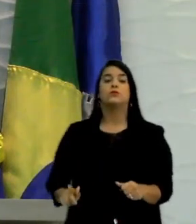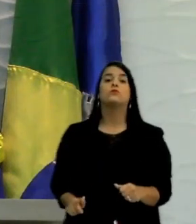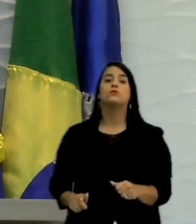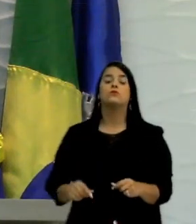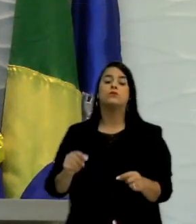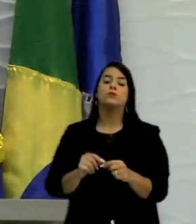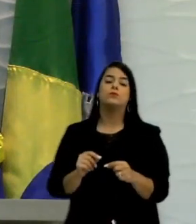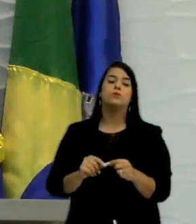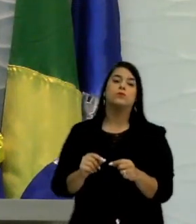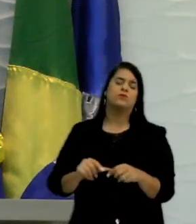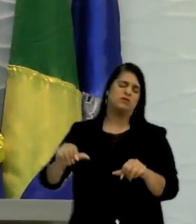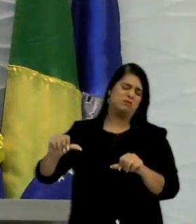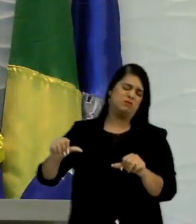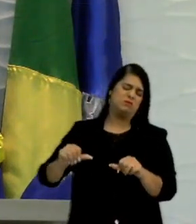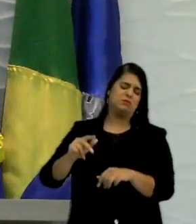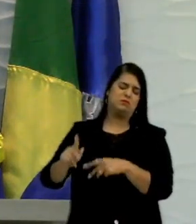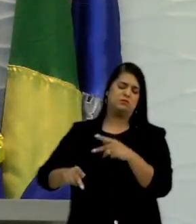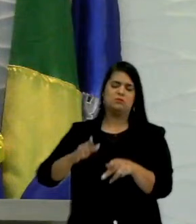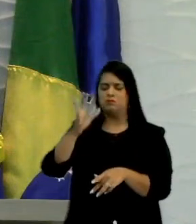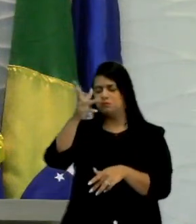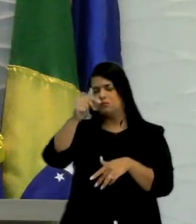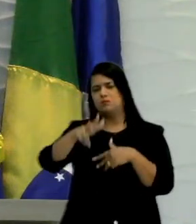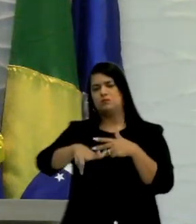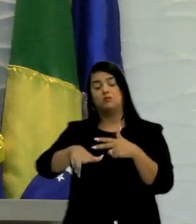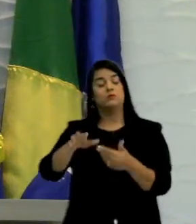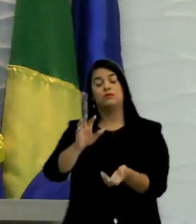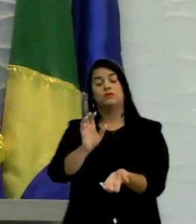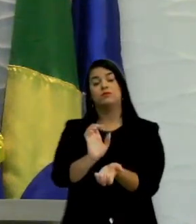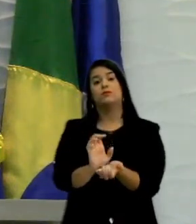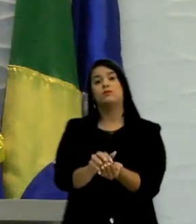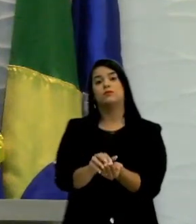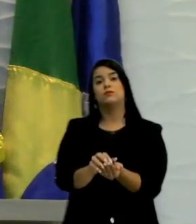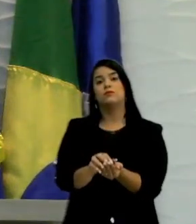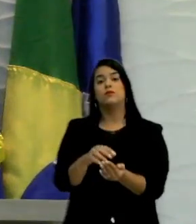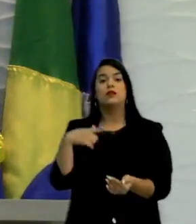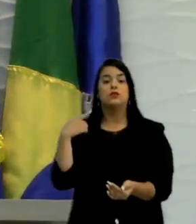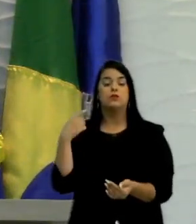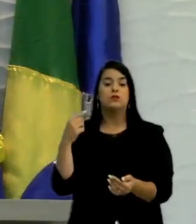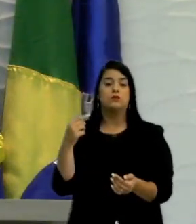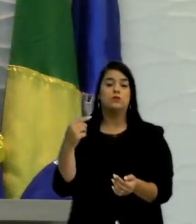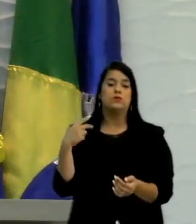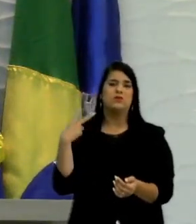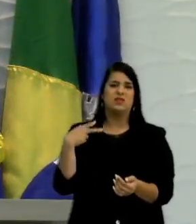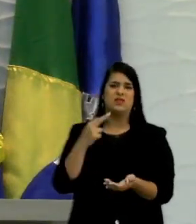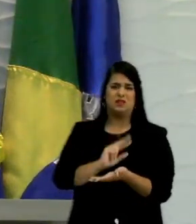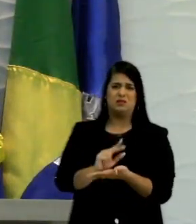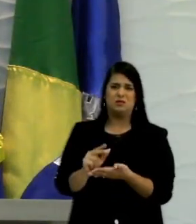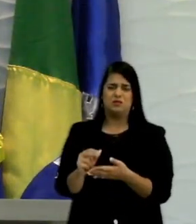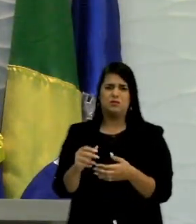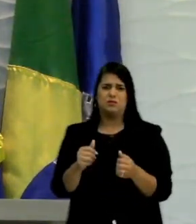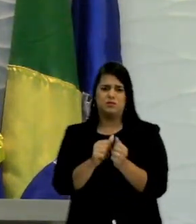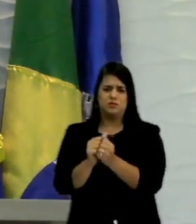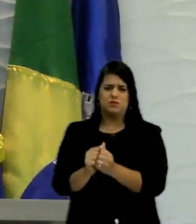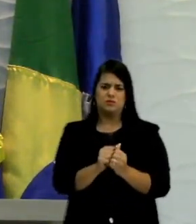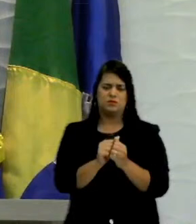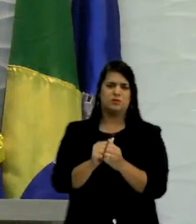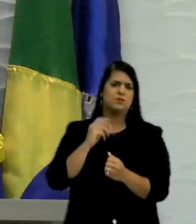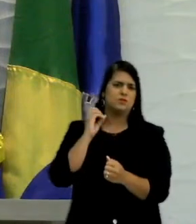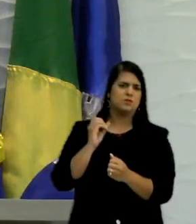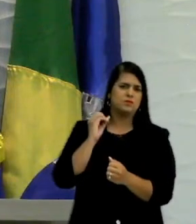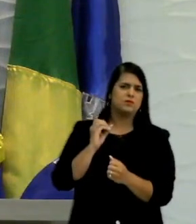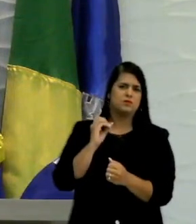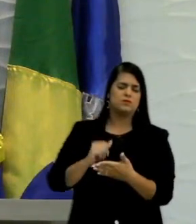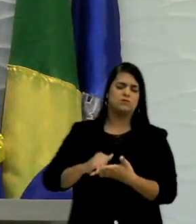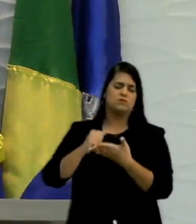povo de Pernambuco. É aqui vereadores da base da deputada Débora Almeida, que defendem Débora Almeida todo